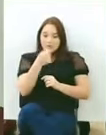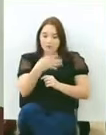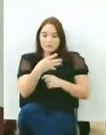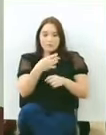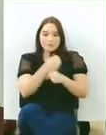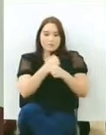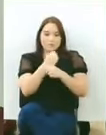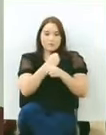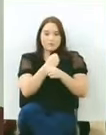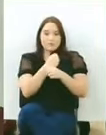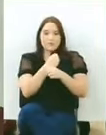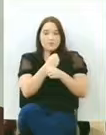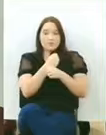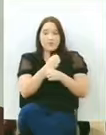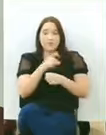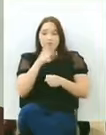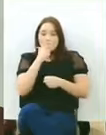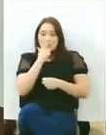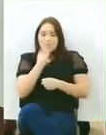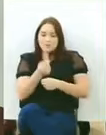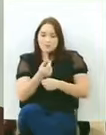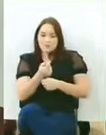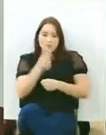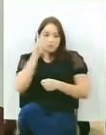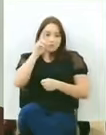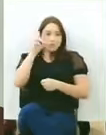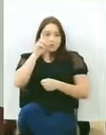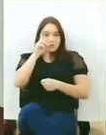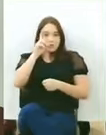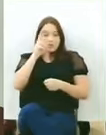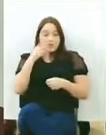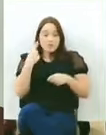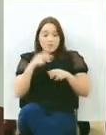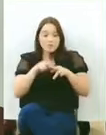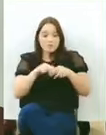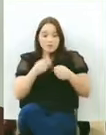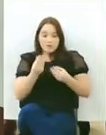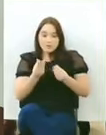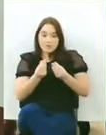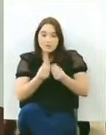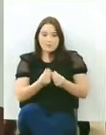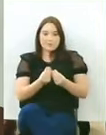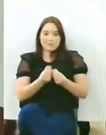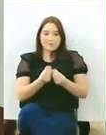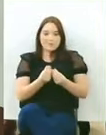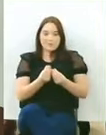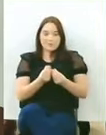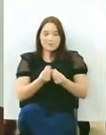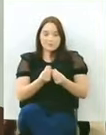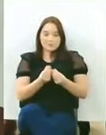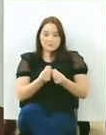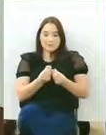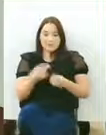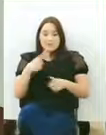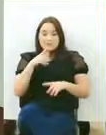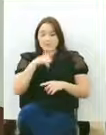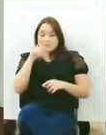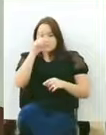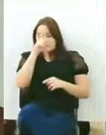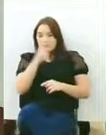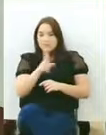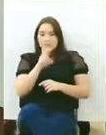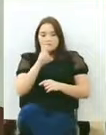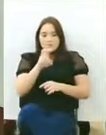esses 14 anos foram como poucos dias pelo muito que ele a amava. O